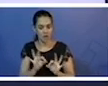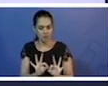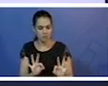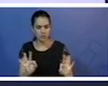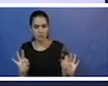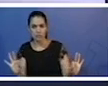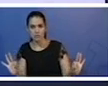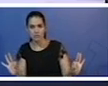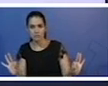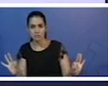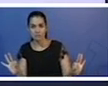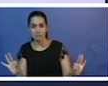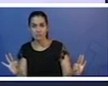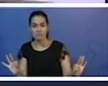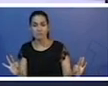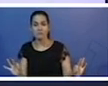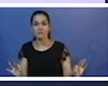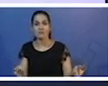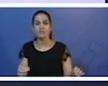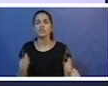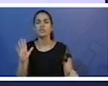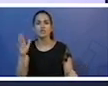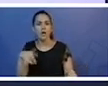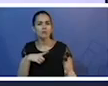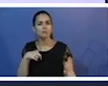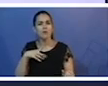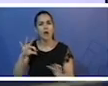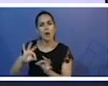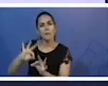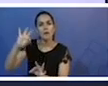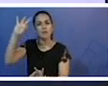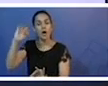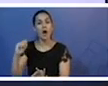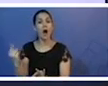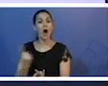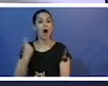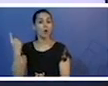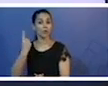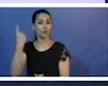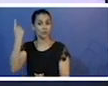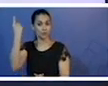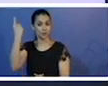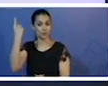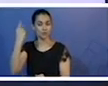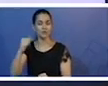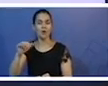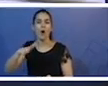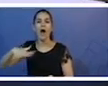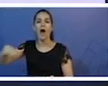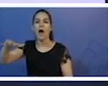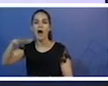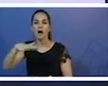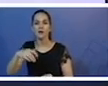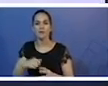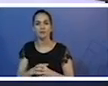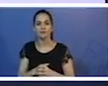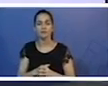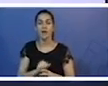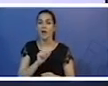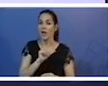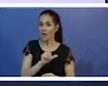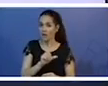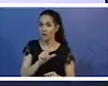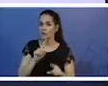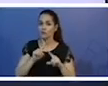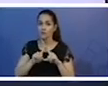lado, de base, e uma medida de altura. A área desse paralelogramo vai ser L